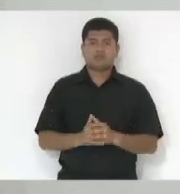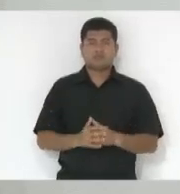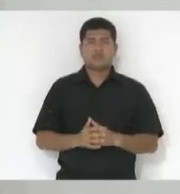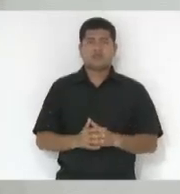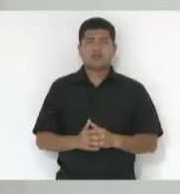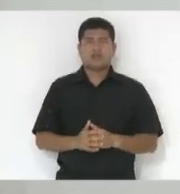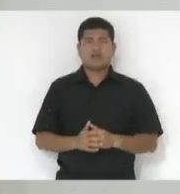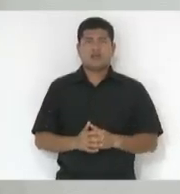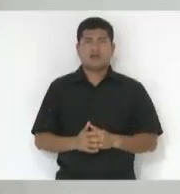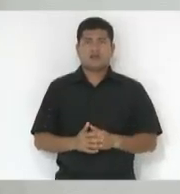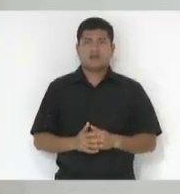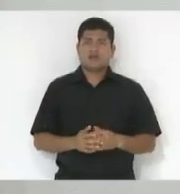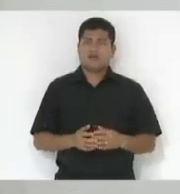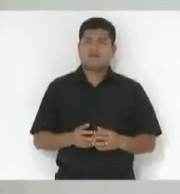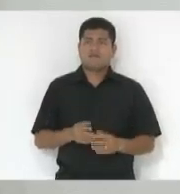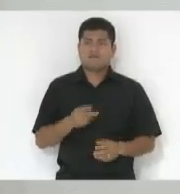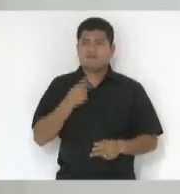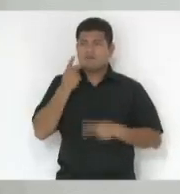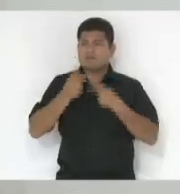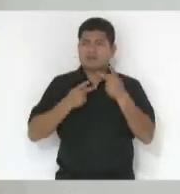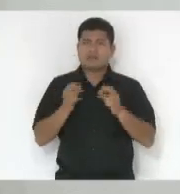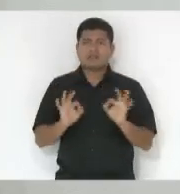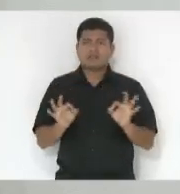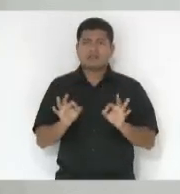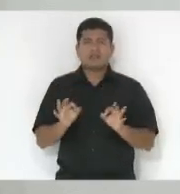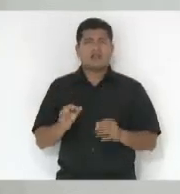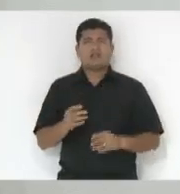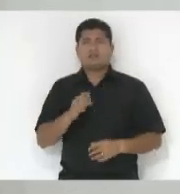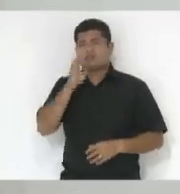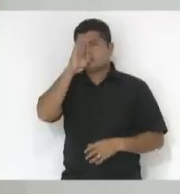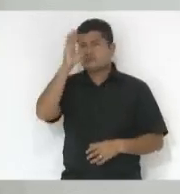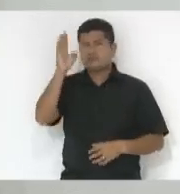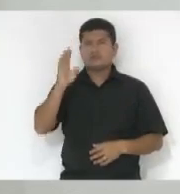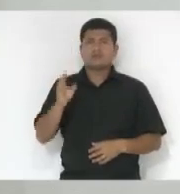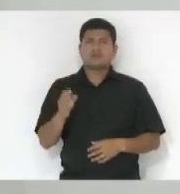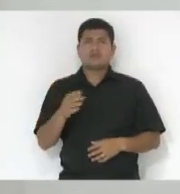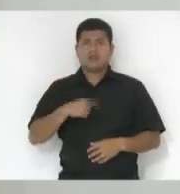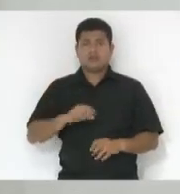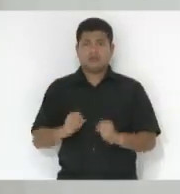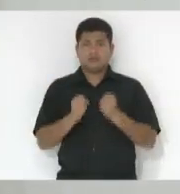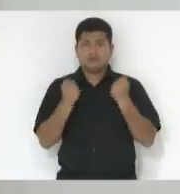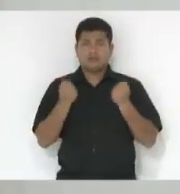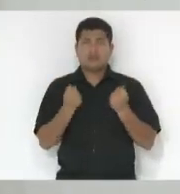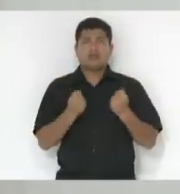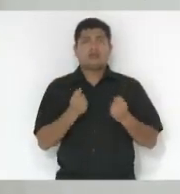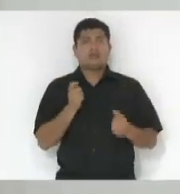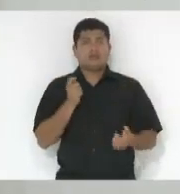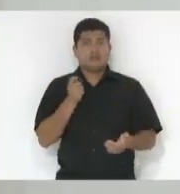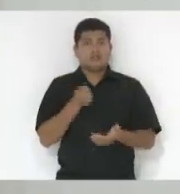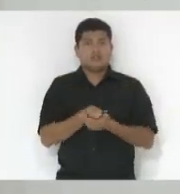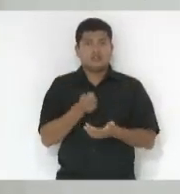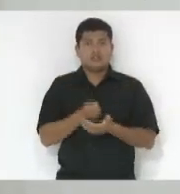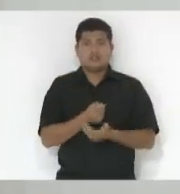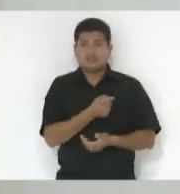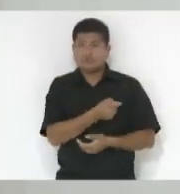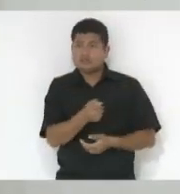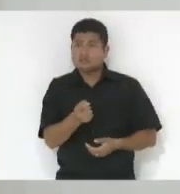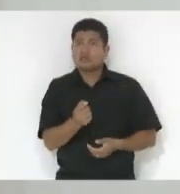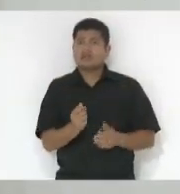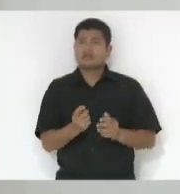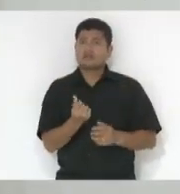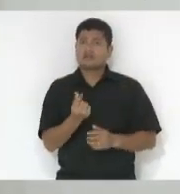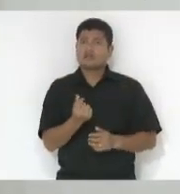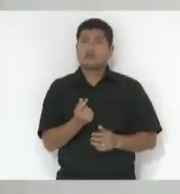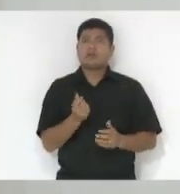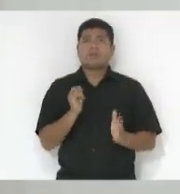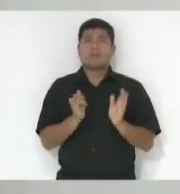sobre prioridades. Eu sou um defensor de que o dinheiro do pagador de impostos nem deve sair do